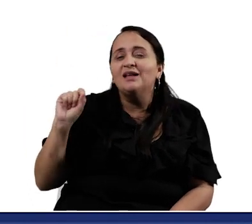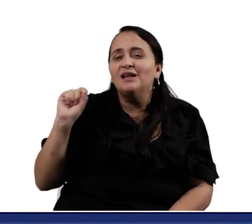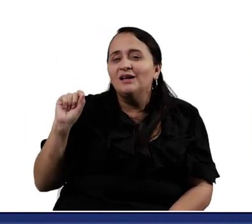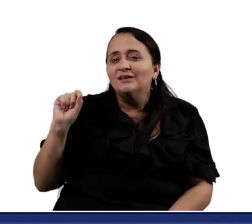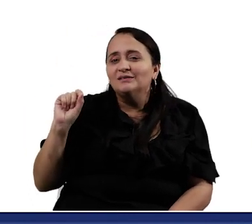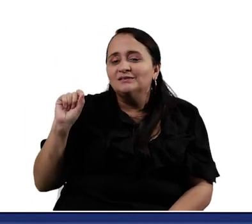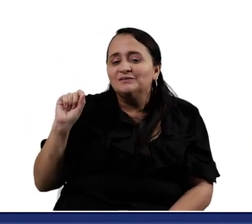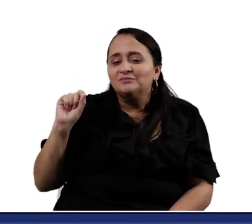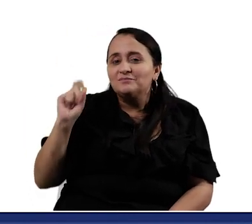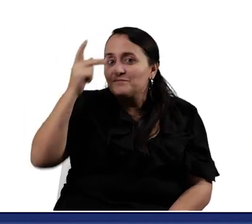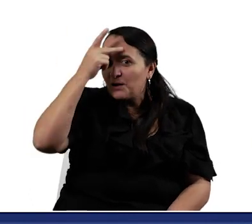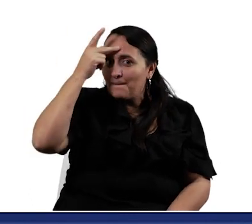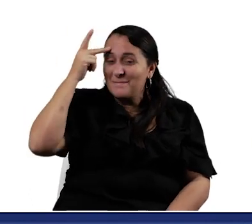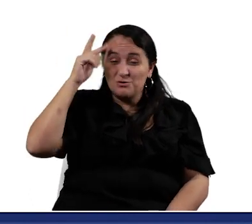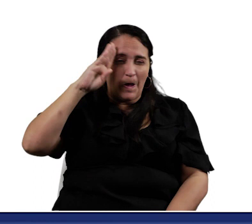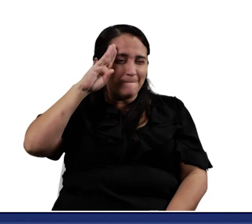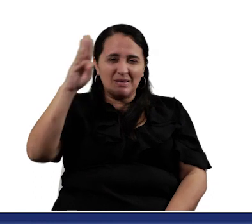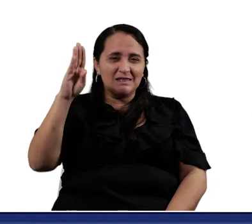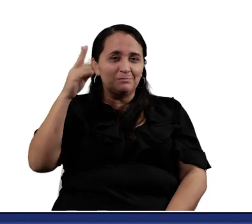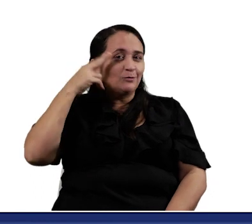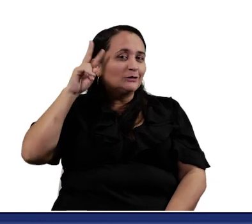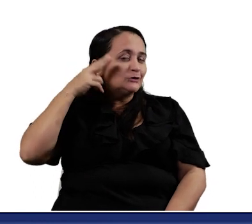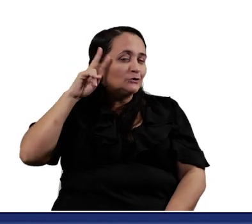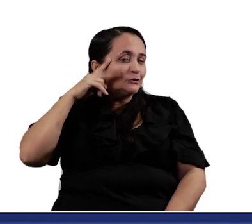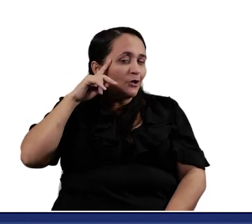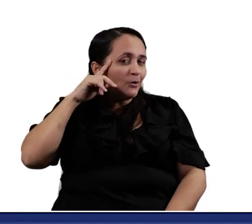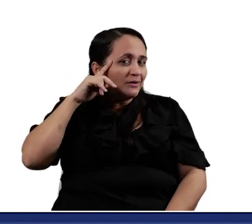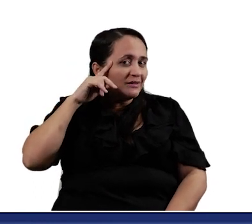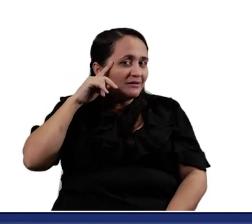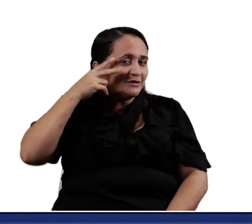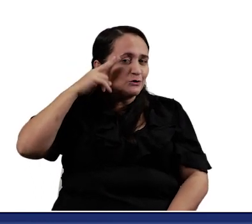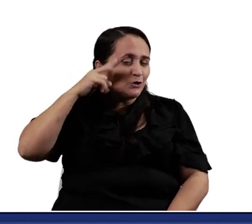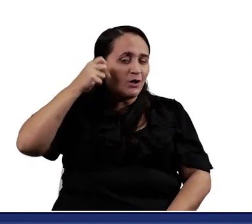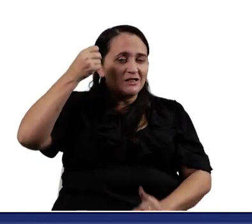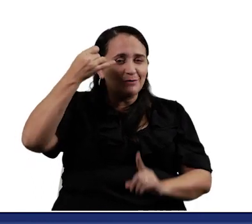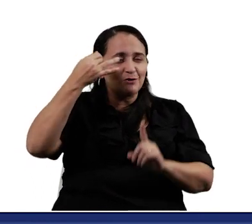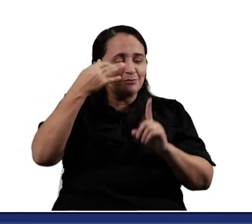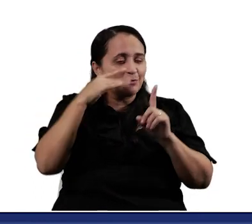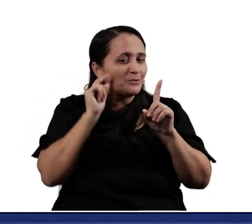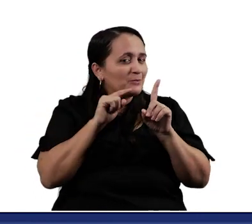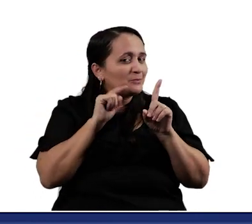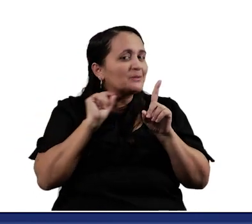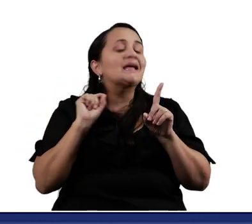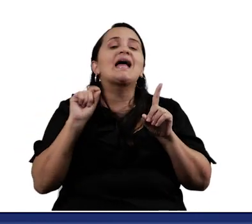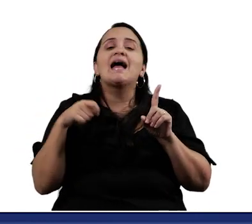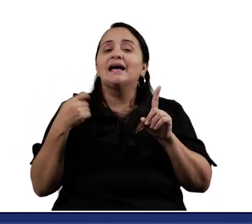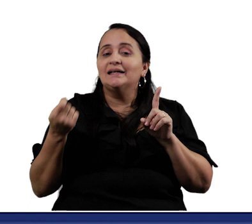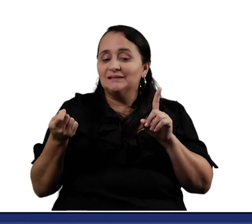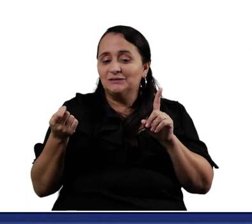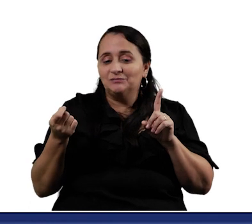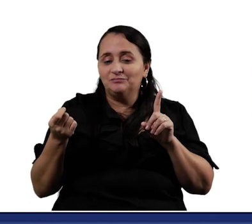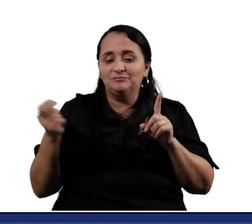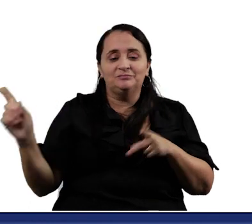aí. Quem é o personagem principal? Quem é que a história girou em torno dela? Quais são os outros personagens